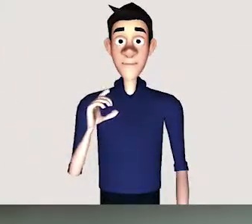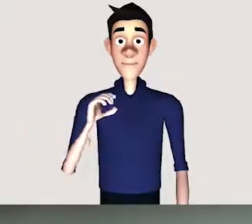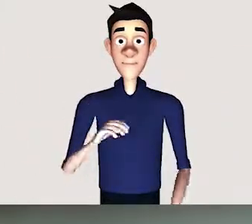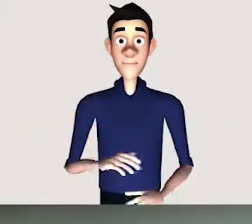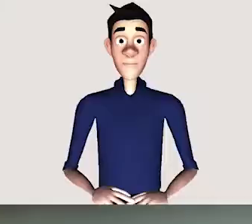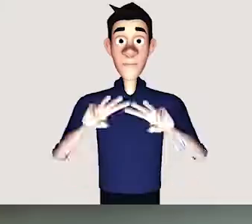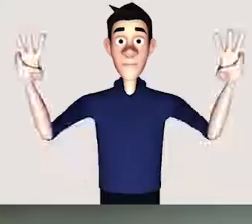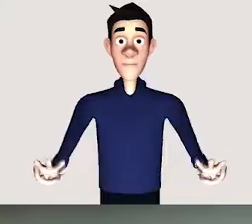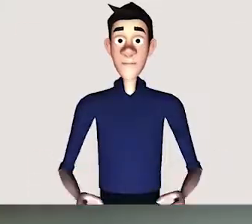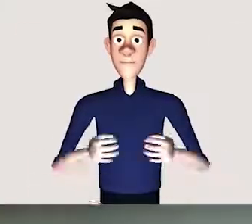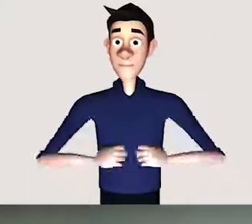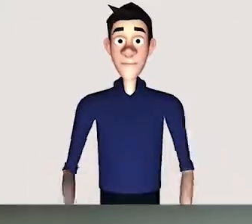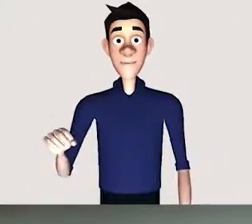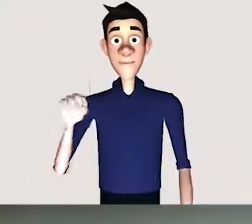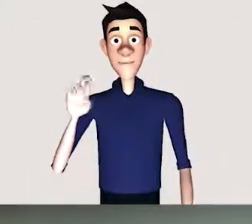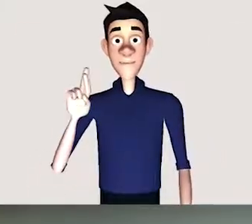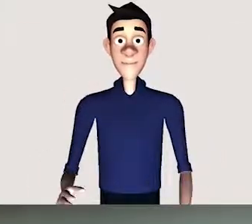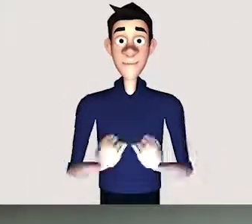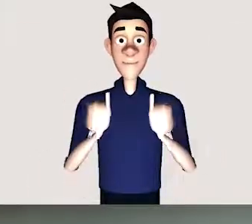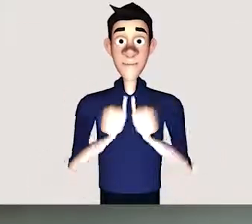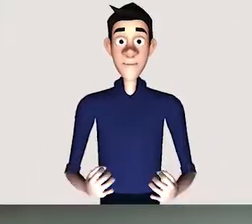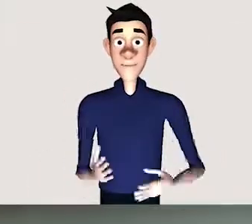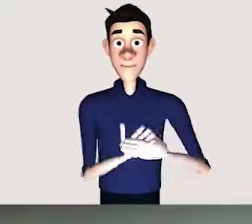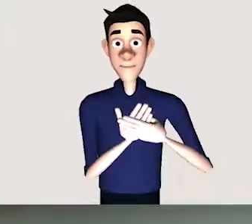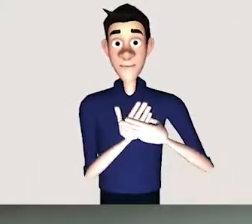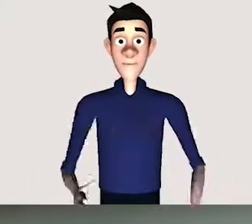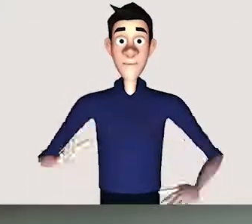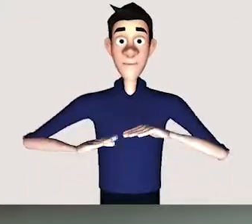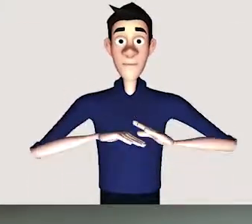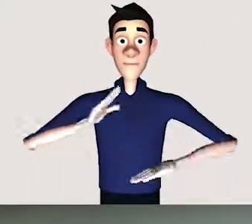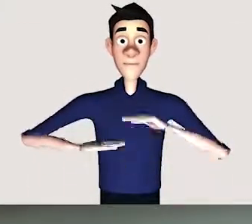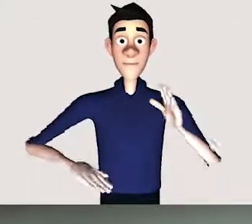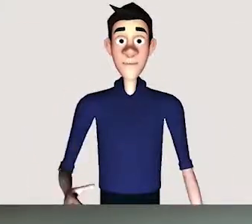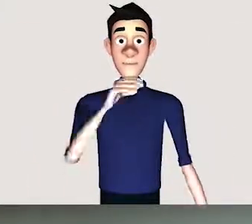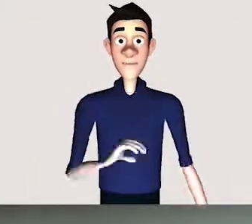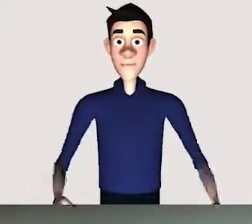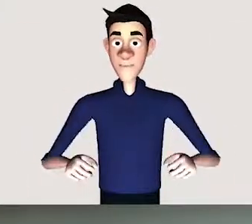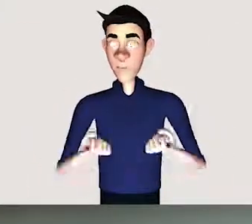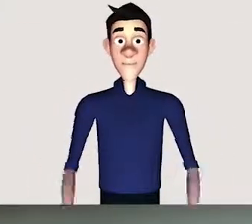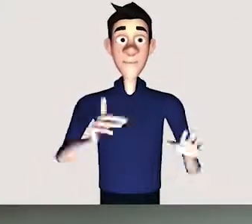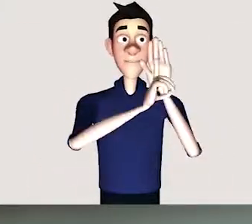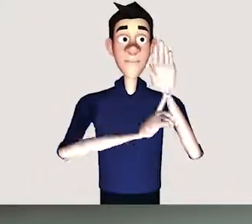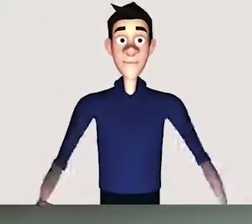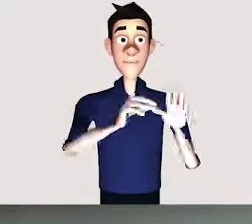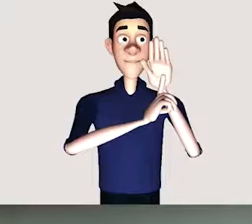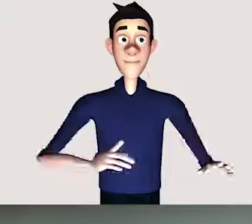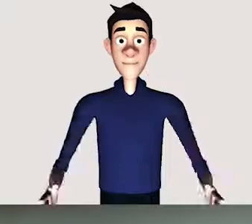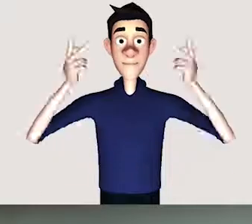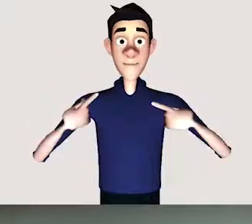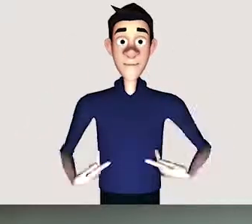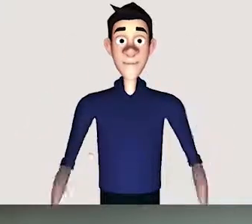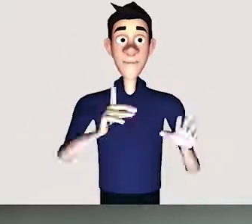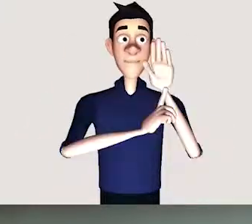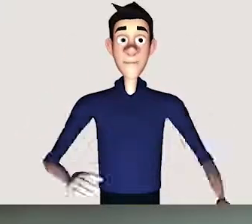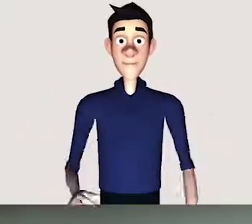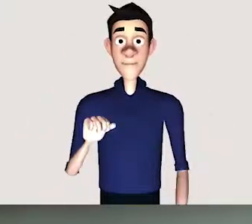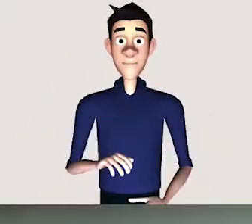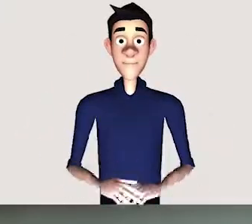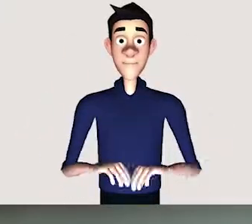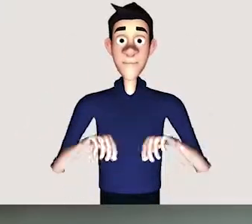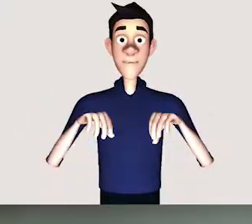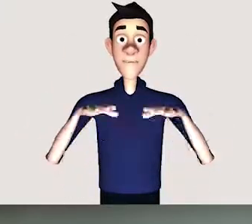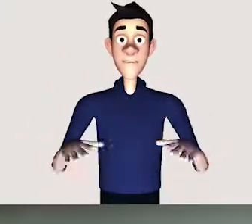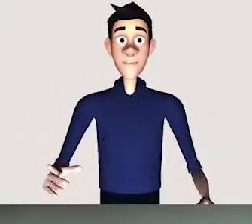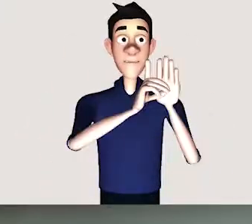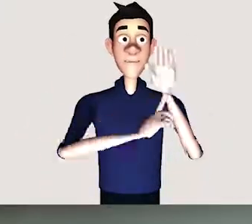direito à vida, do direito de existência, de defender a sua própria existência, do direito à saúde. Então, esses